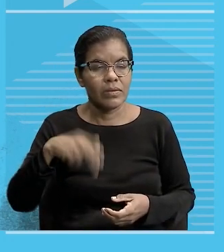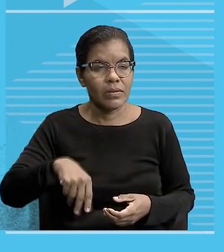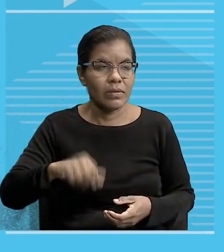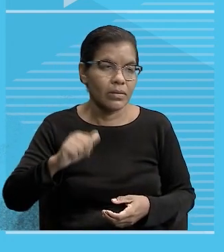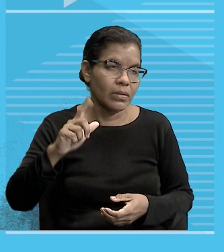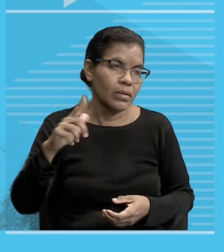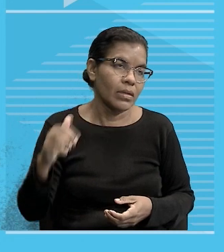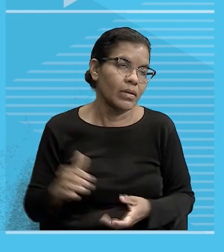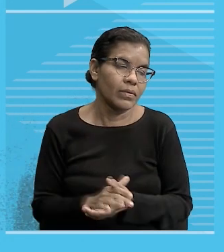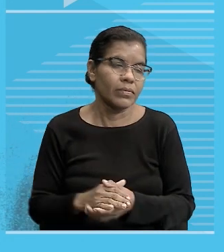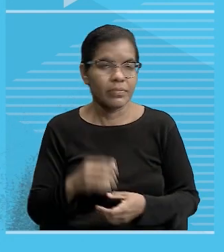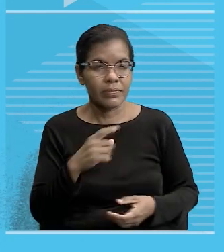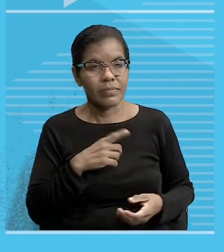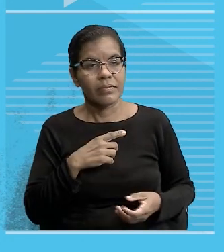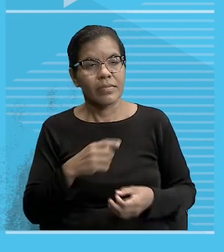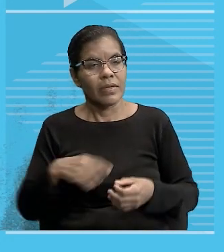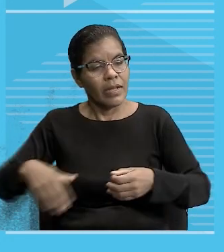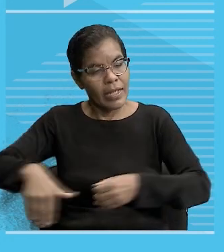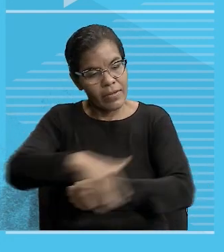propagandas